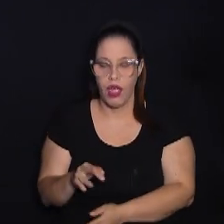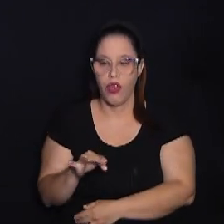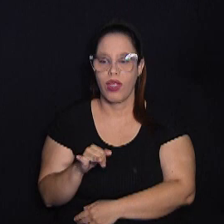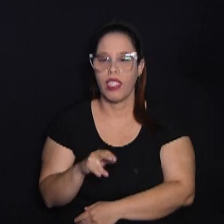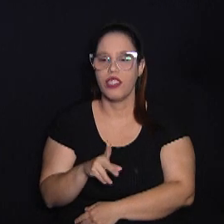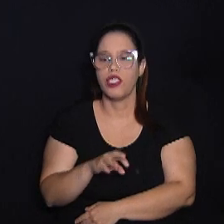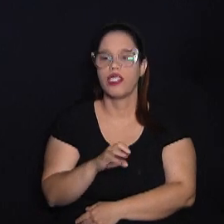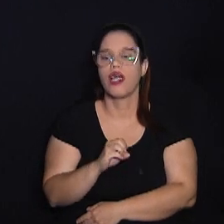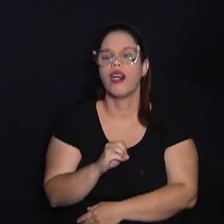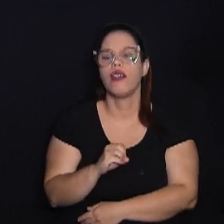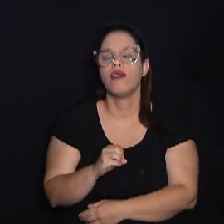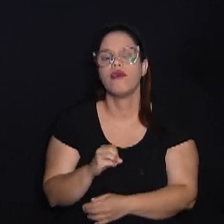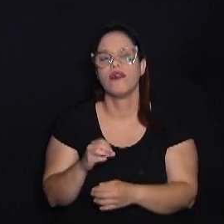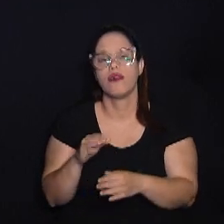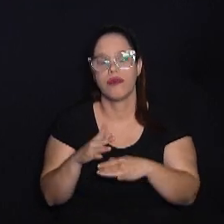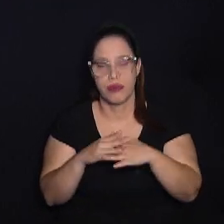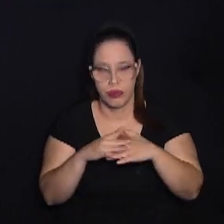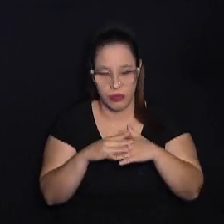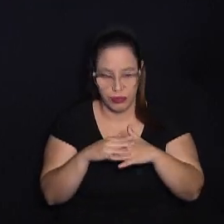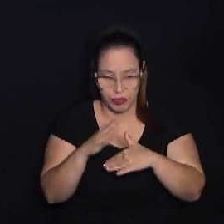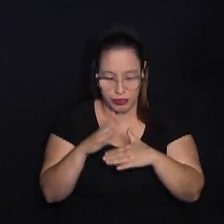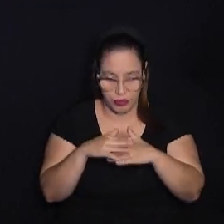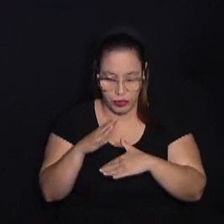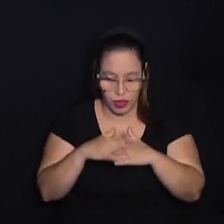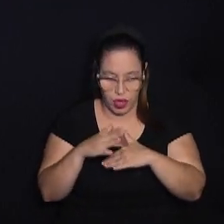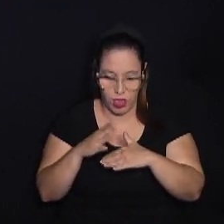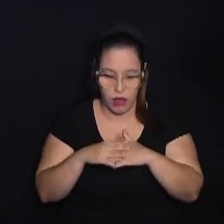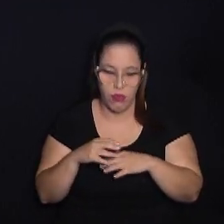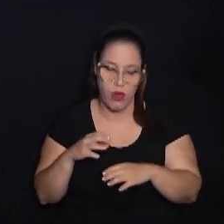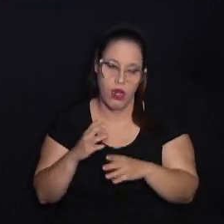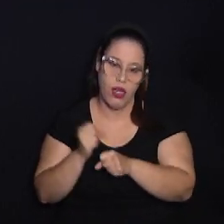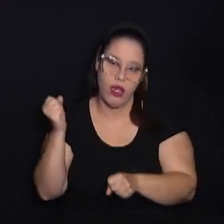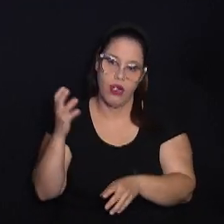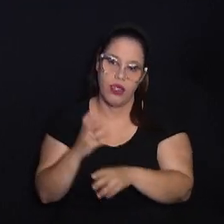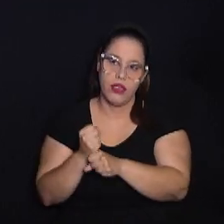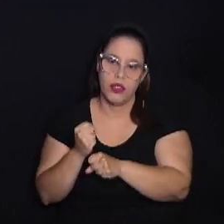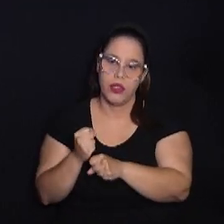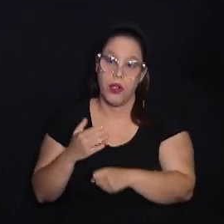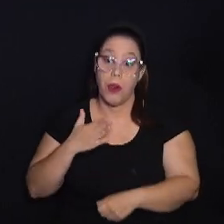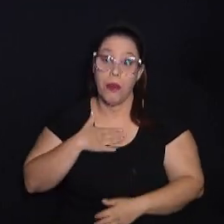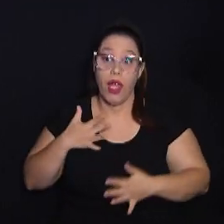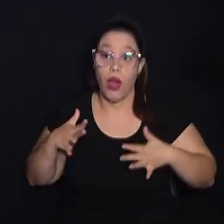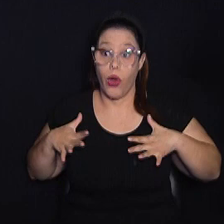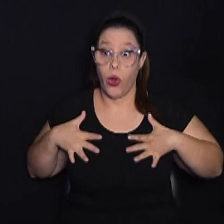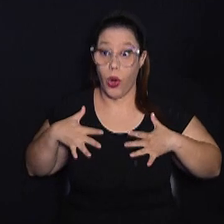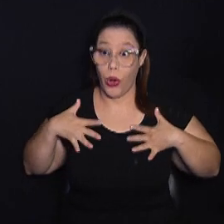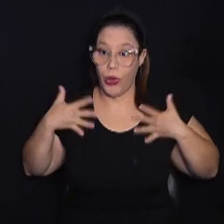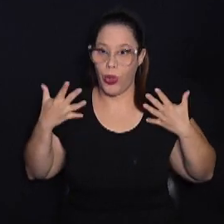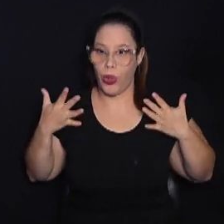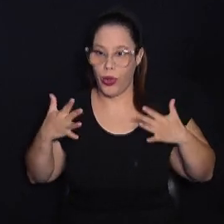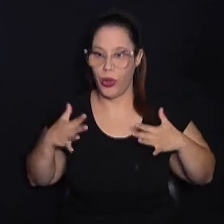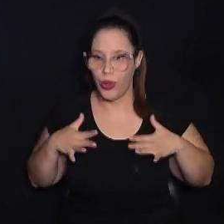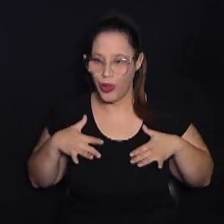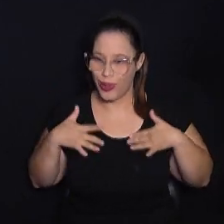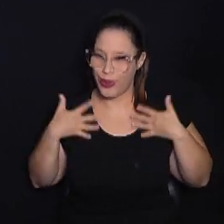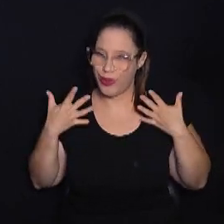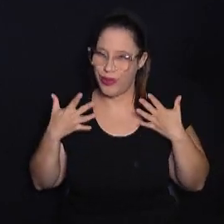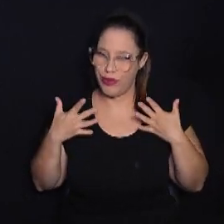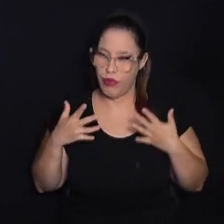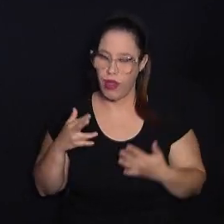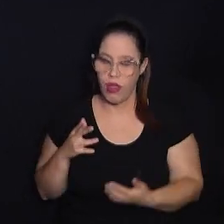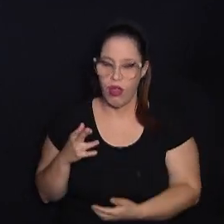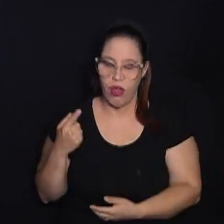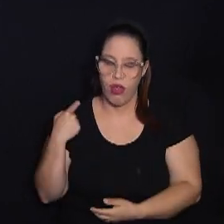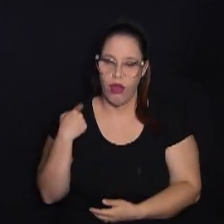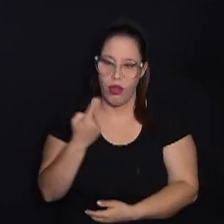representa a classe contábil, representa a nossa cidade, me dá muito orgulho. É, você falou de Nossa Senhora,